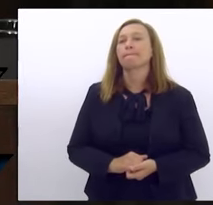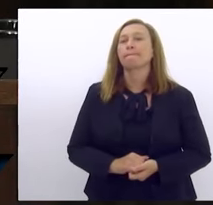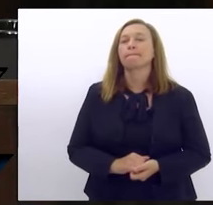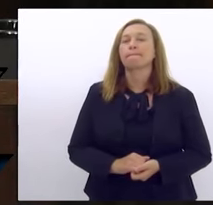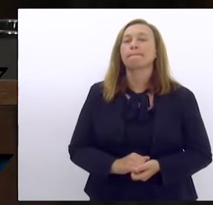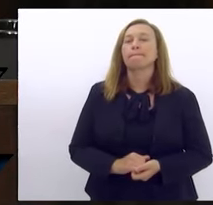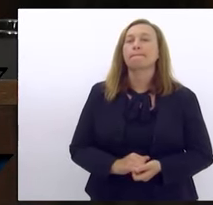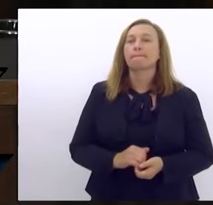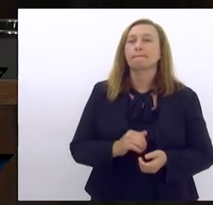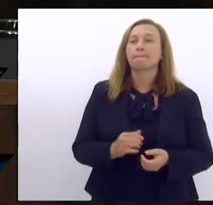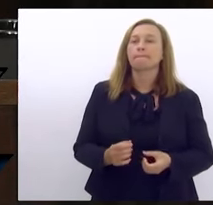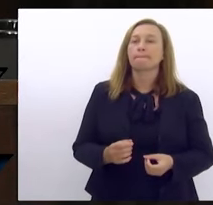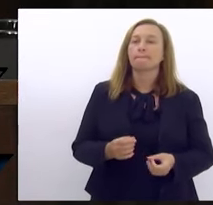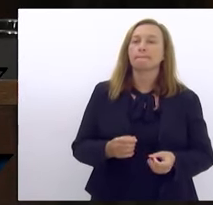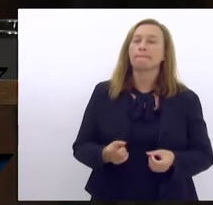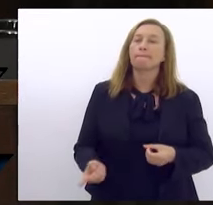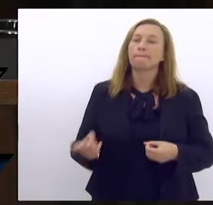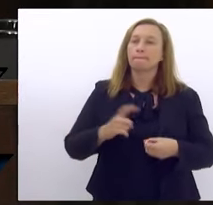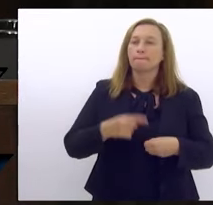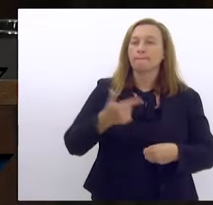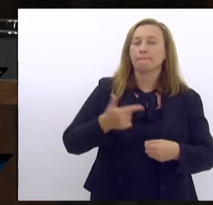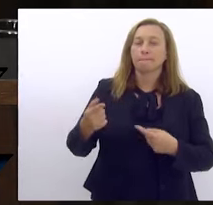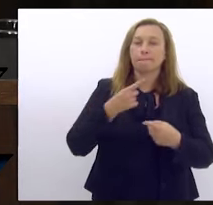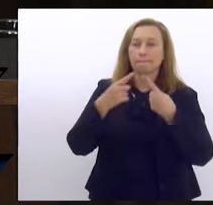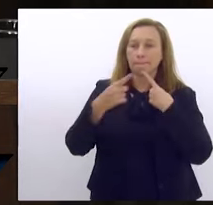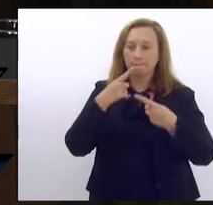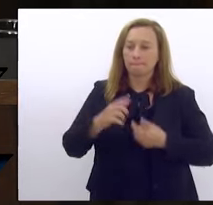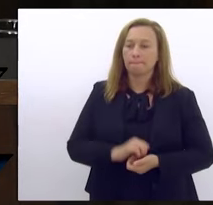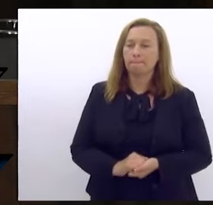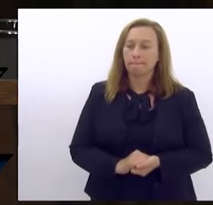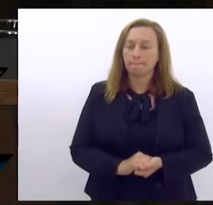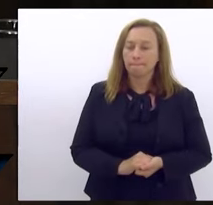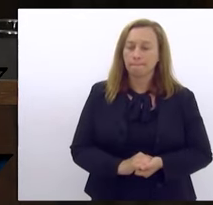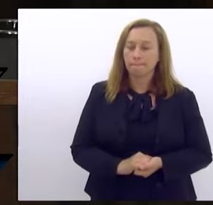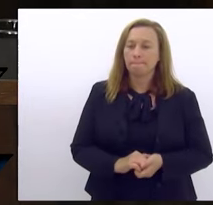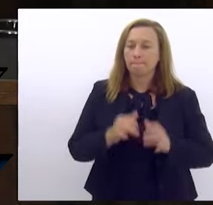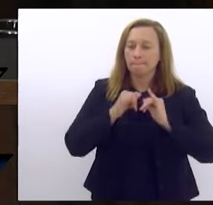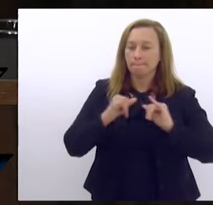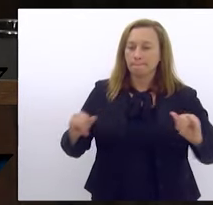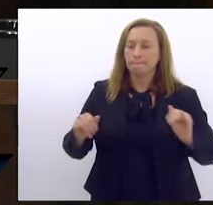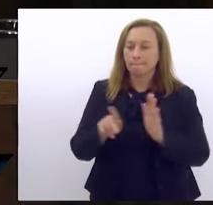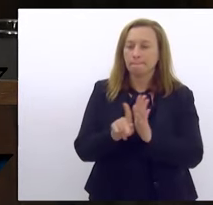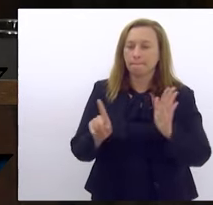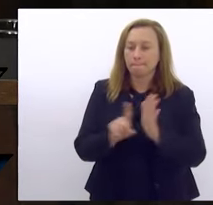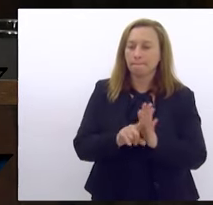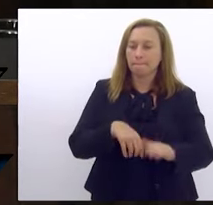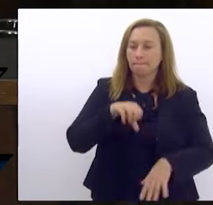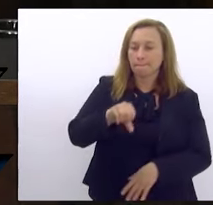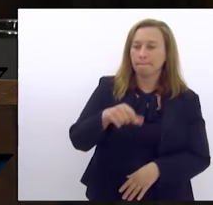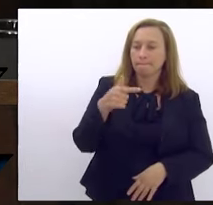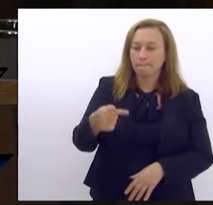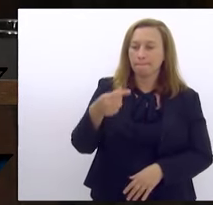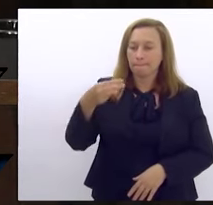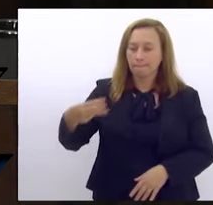Vai a redação do vencido para a segunda discussão. Anuncio projeto de lei